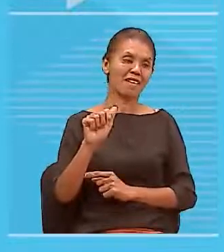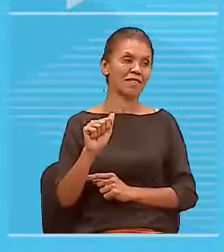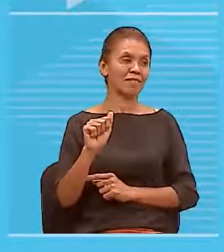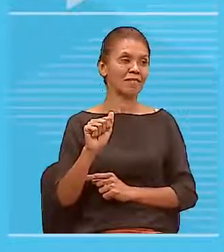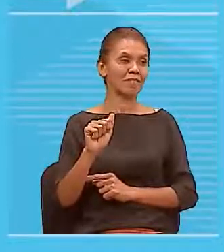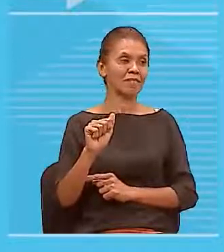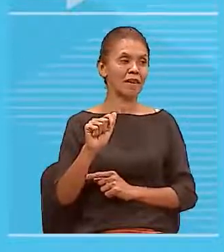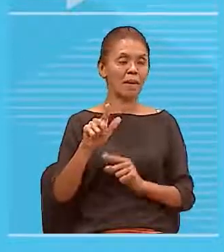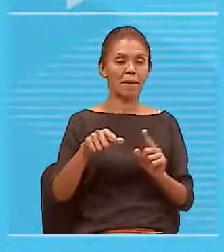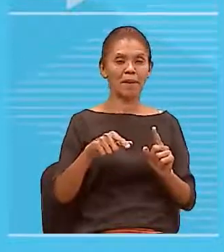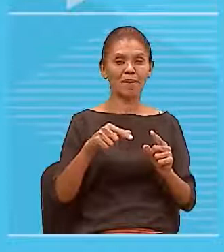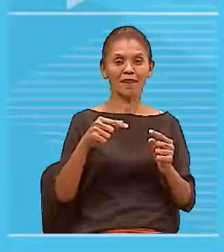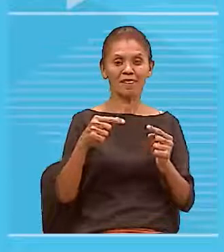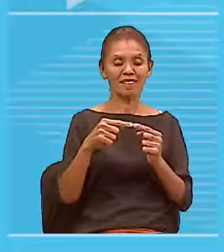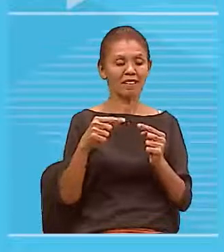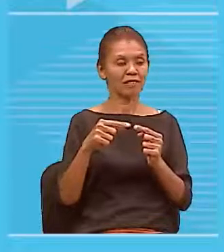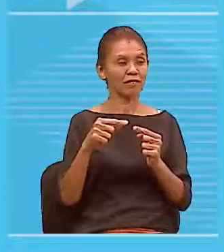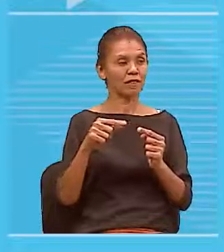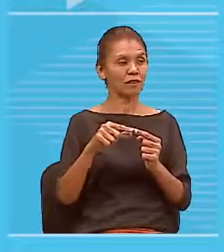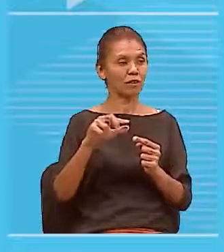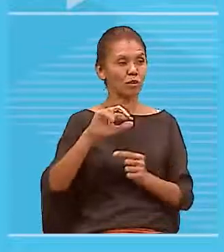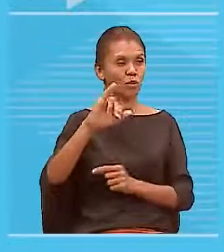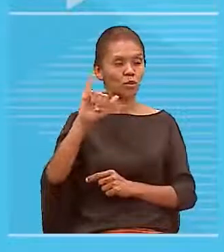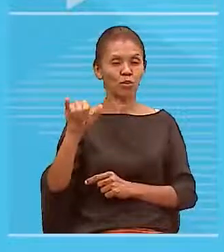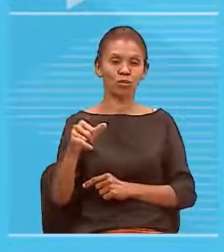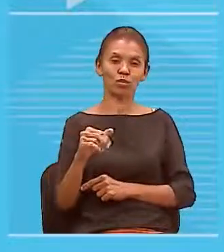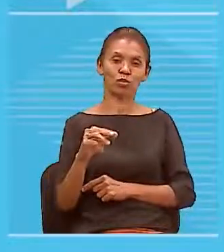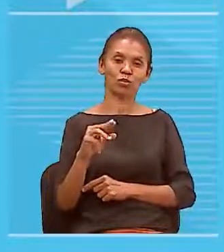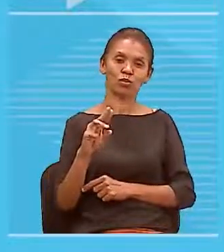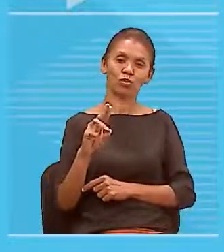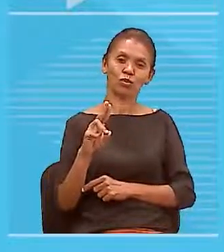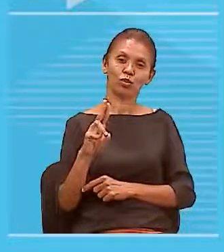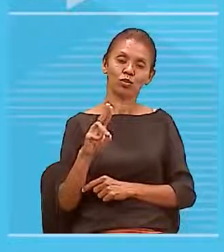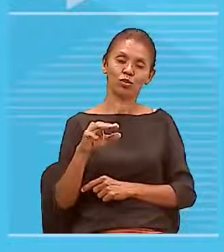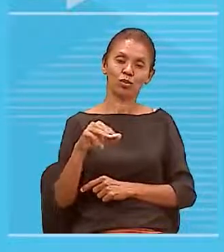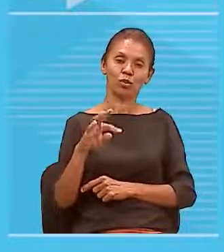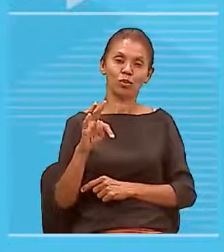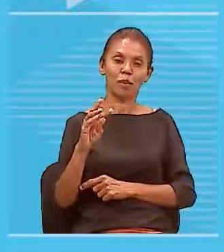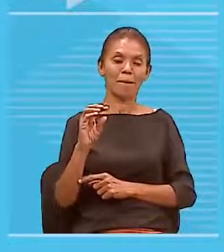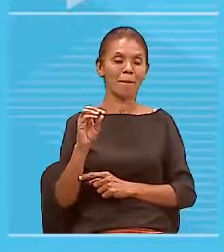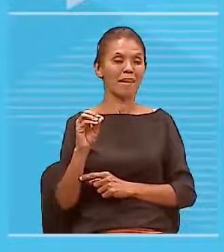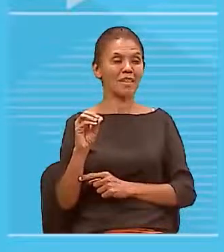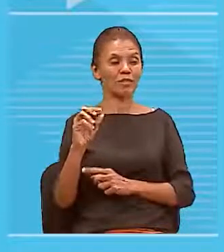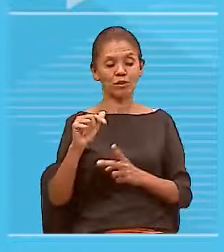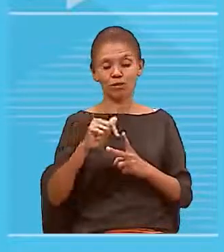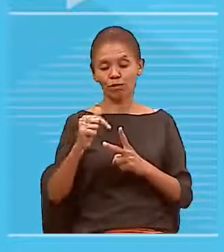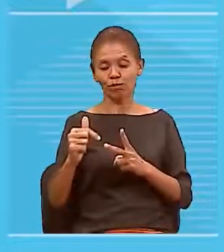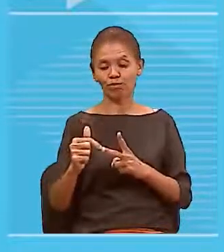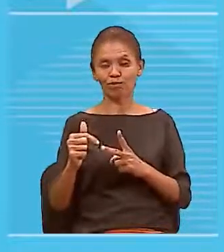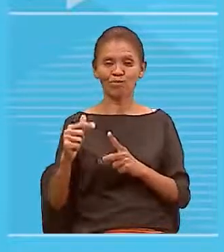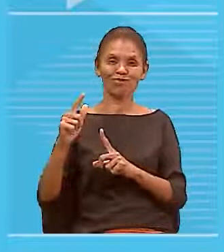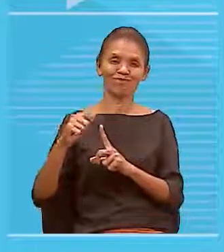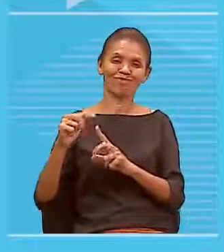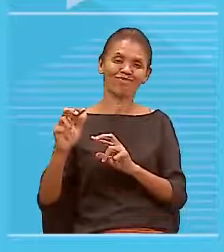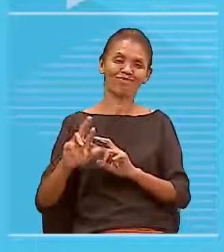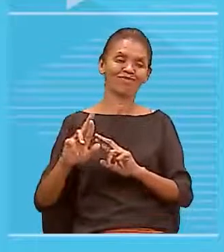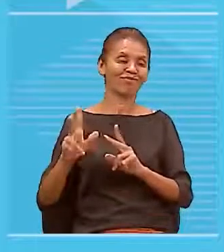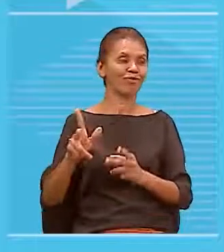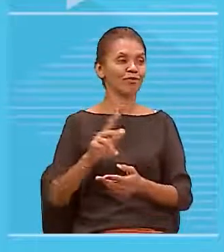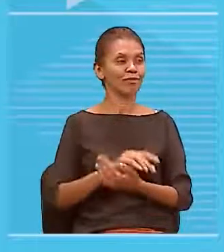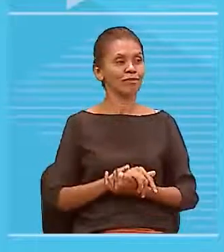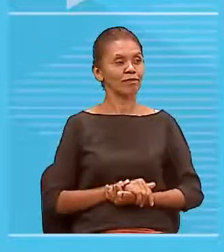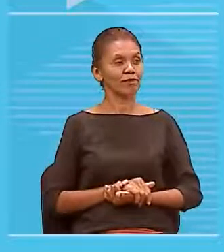mais um jumento, duas espécies diferentes, viu? Ou a